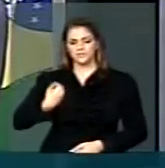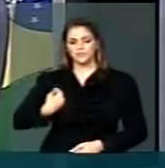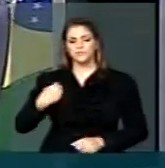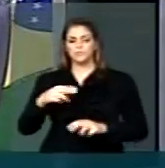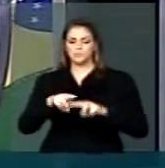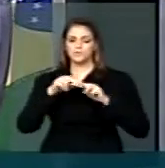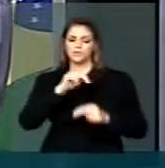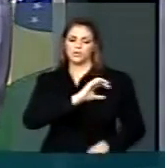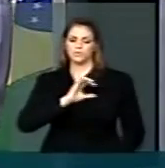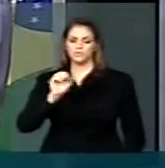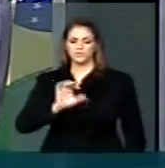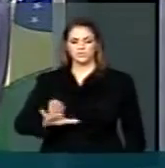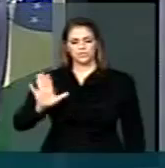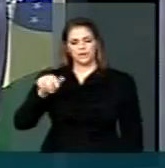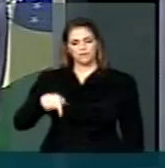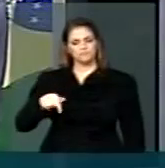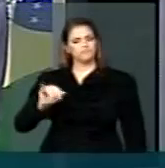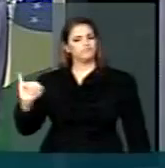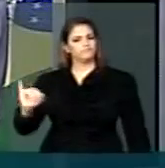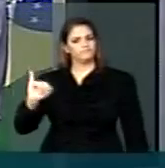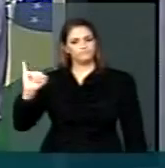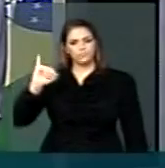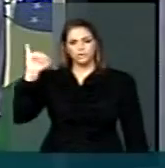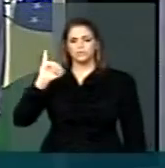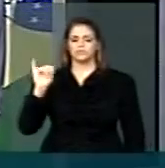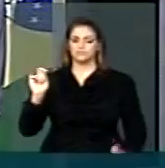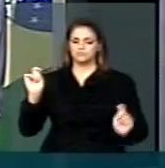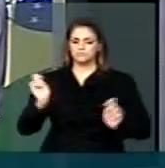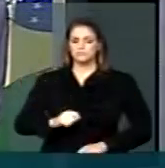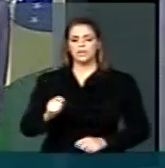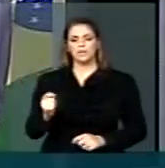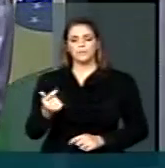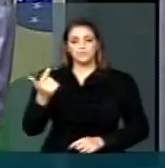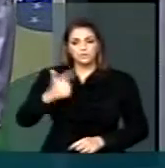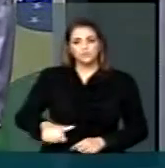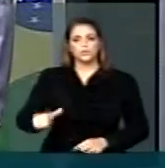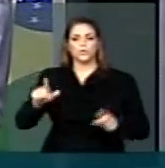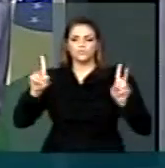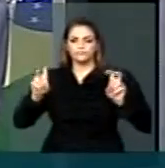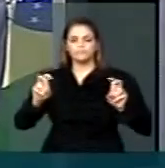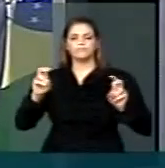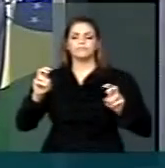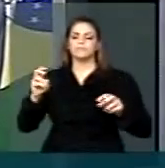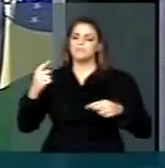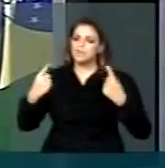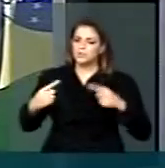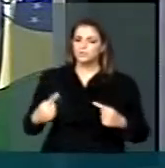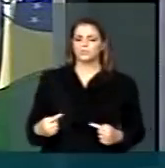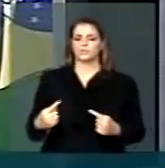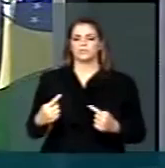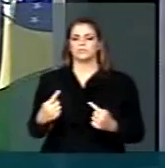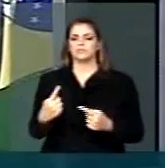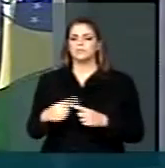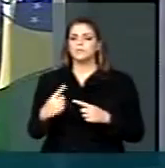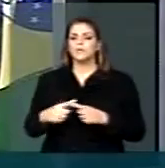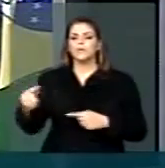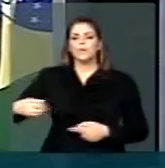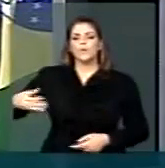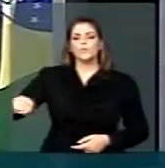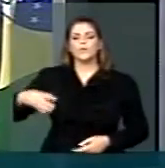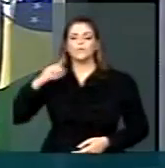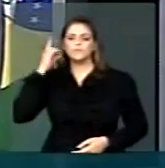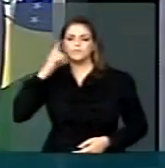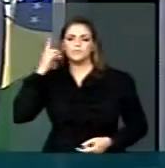geral de extrema importância para que a matéria possa ser retomada e rediscutida, e para que esse contingente possa